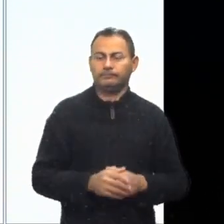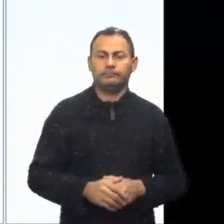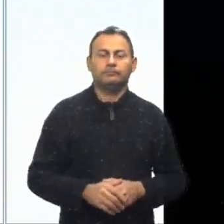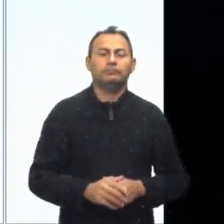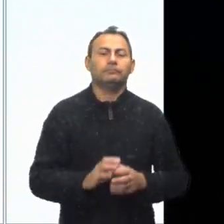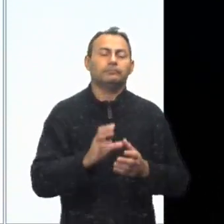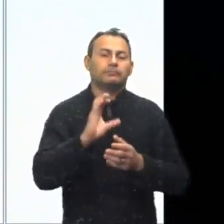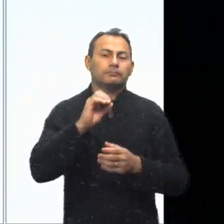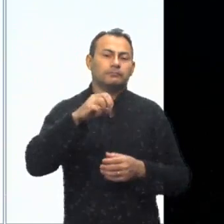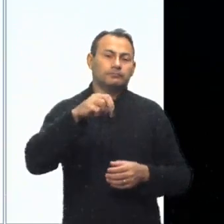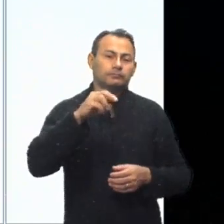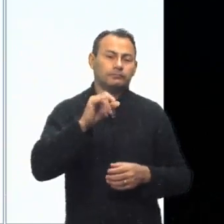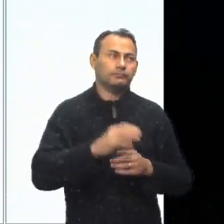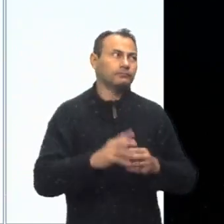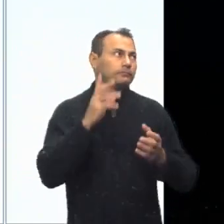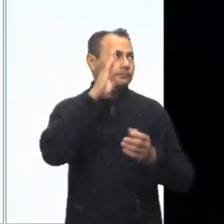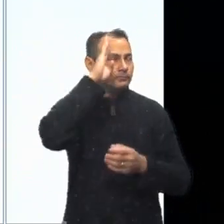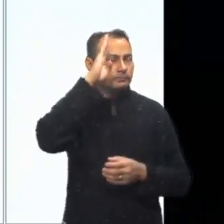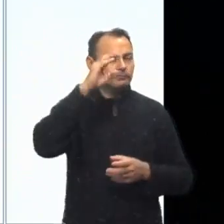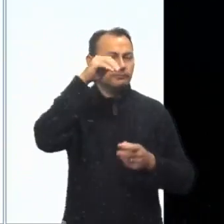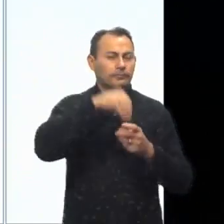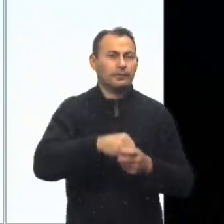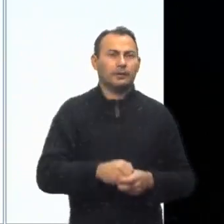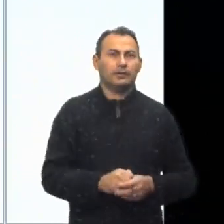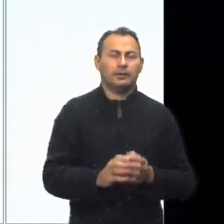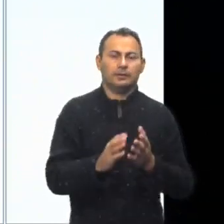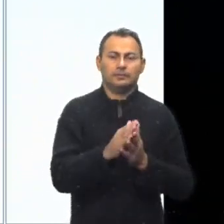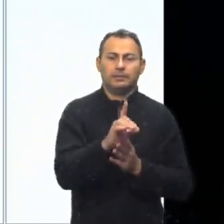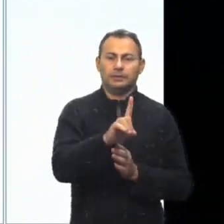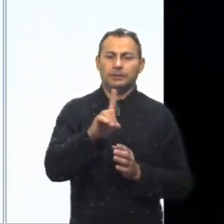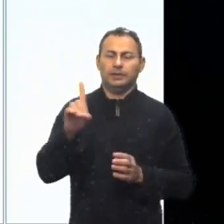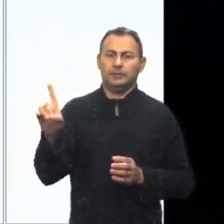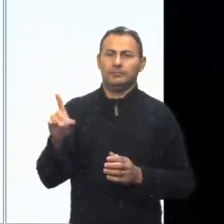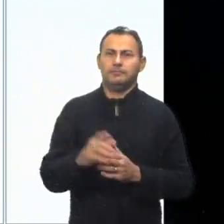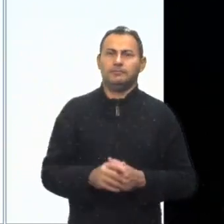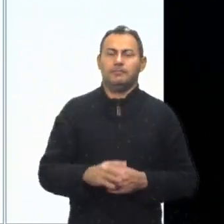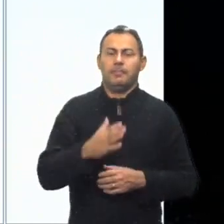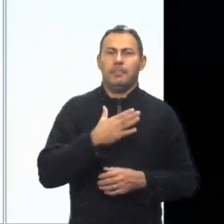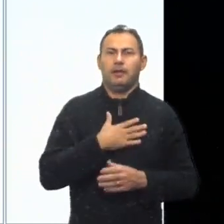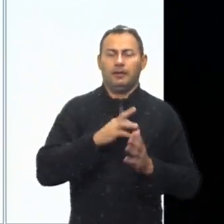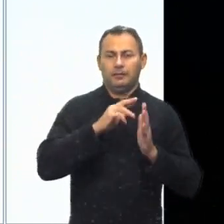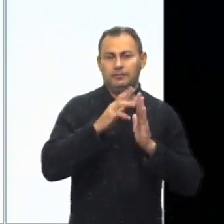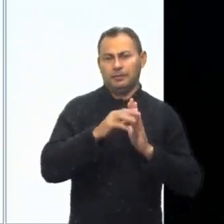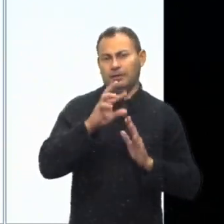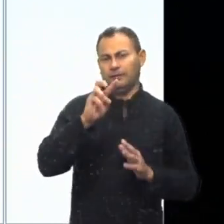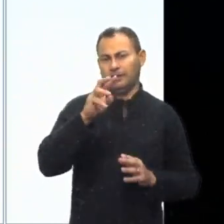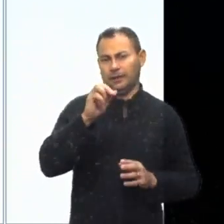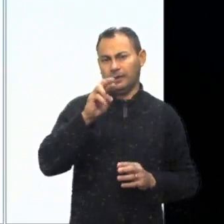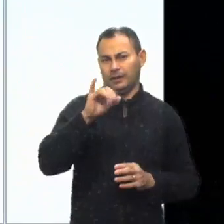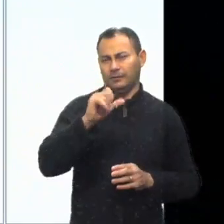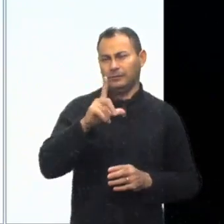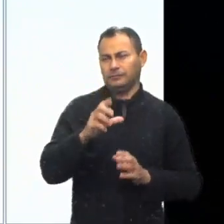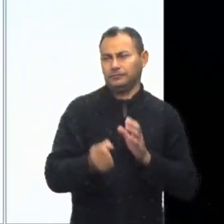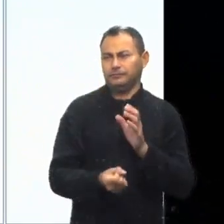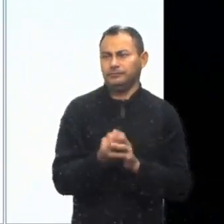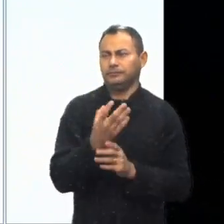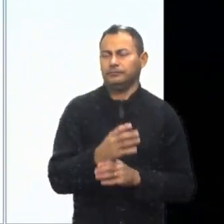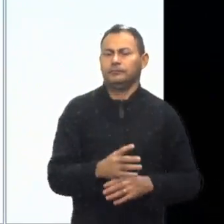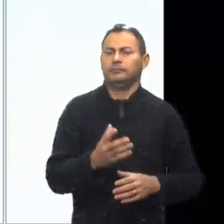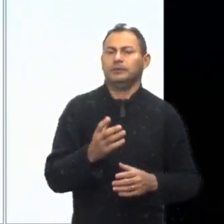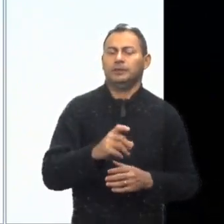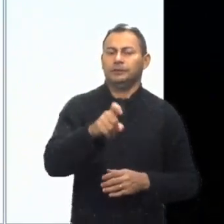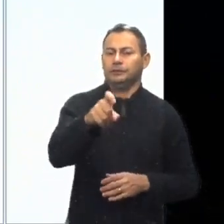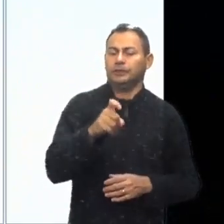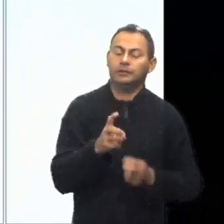é o console principal, aqui no meio. E aqui à direita são as minhas variáveis. Por exemplo, se eu criar uma